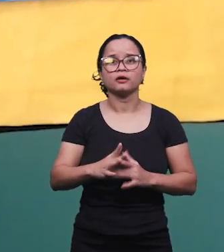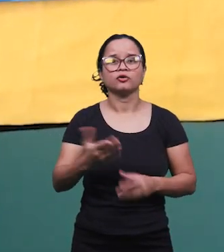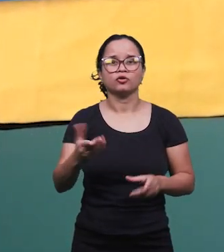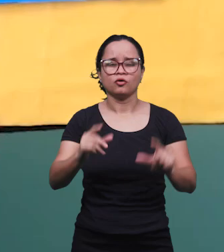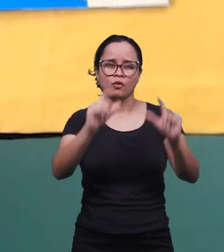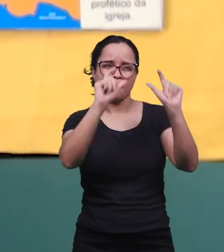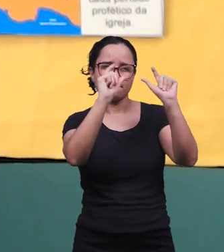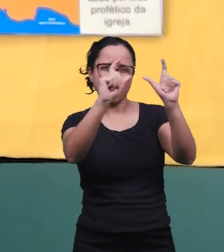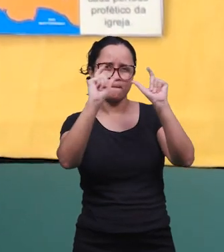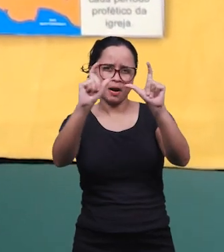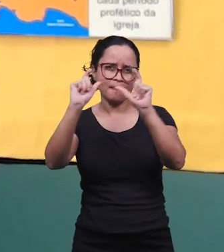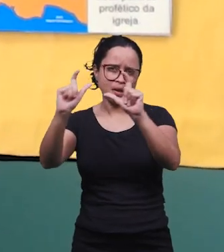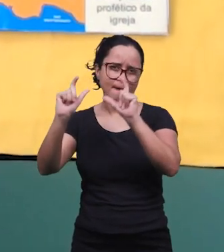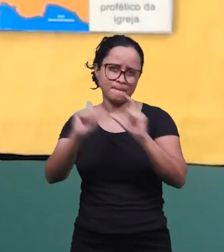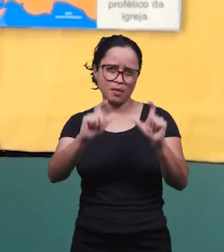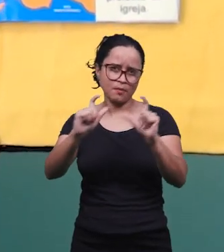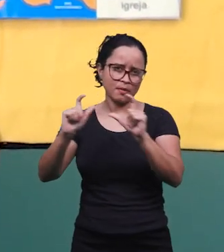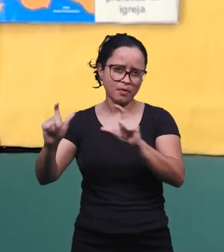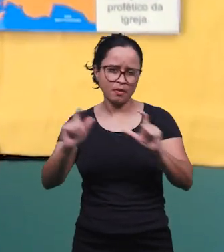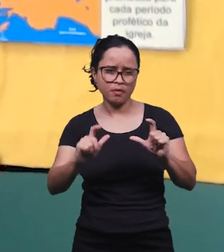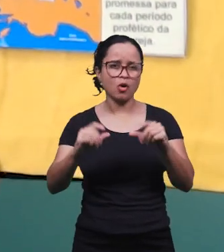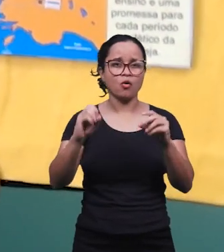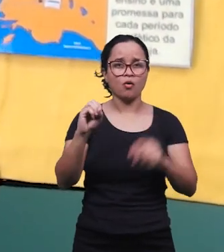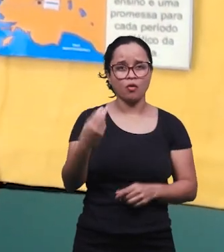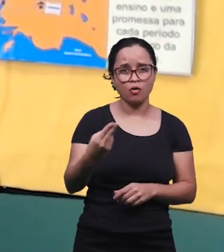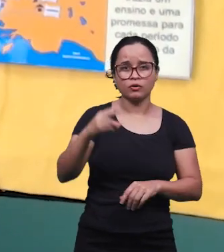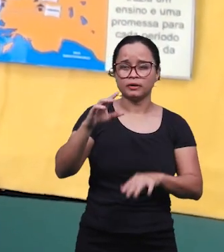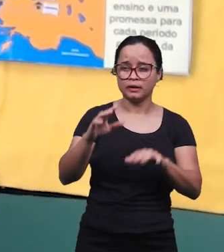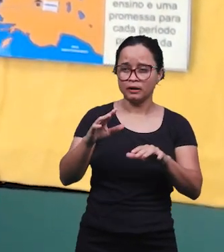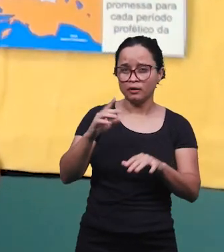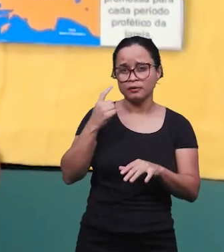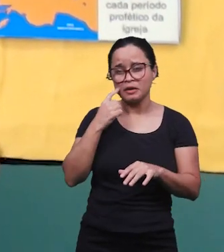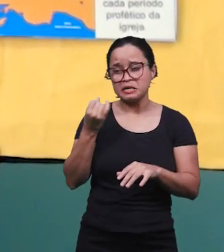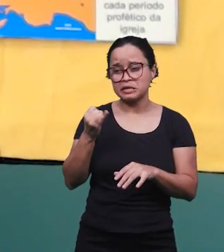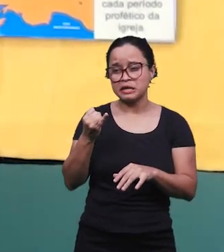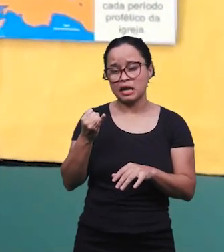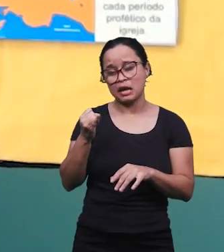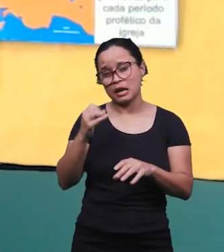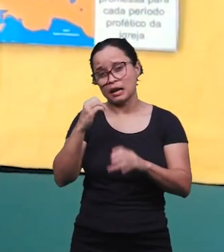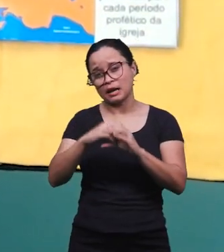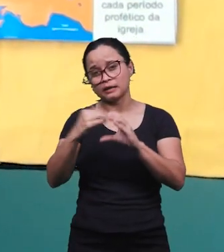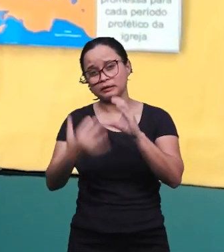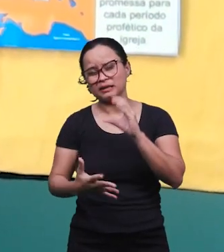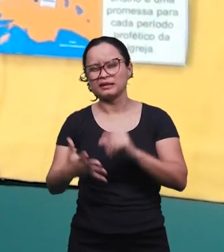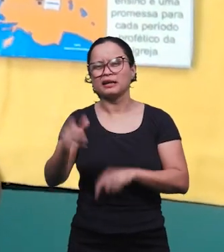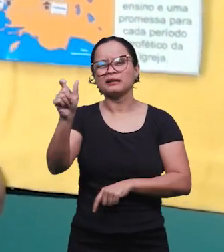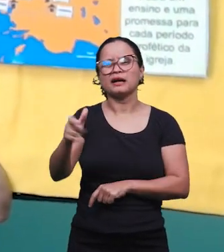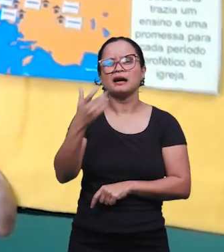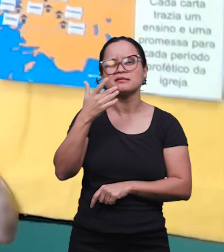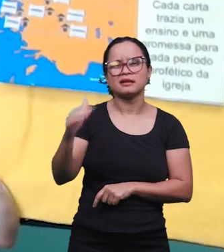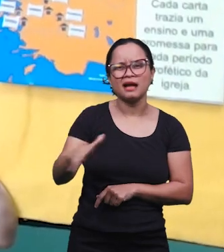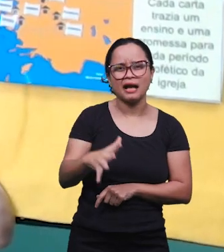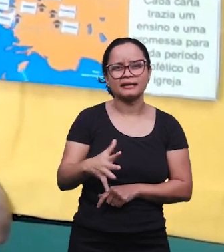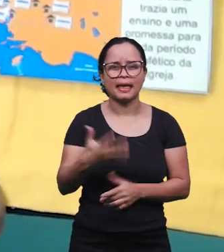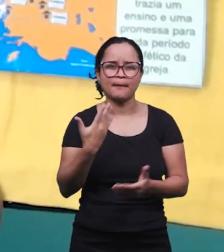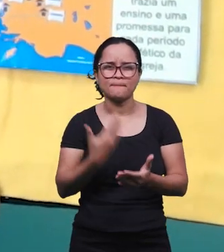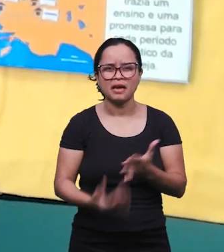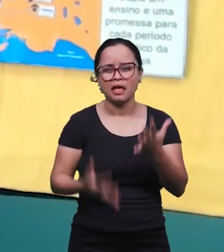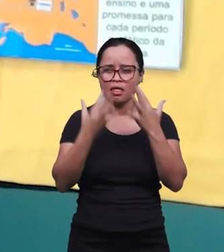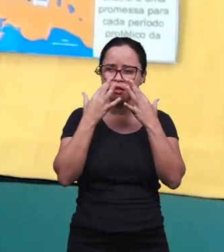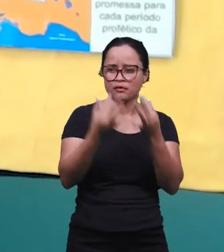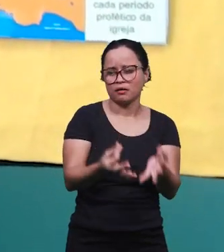posso, e eu vou montando. Ou, dependendo, se essa criança ela perde a atenção com